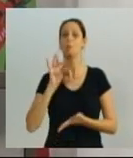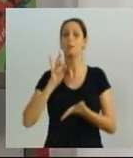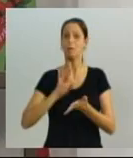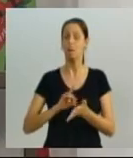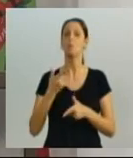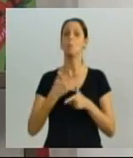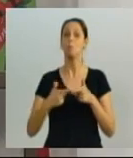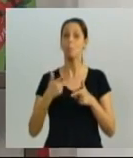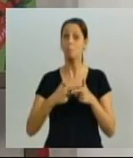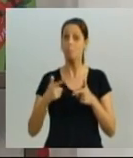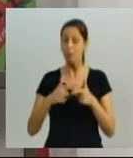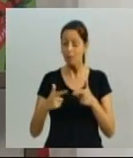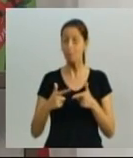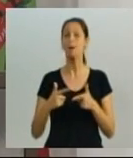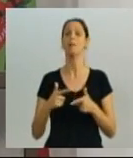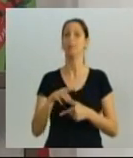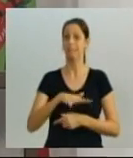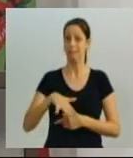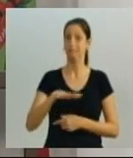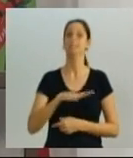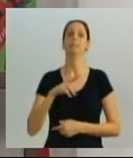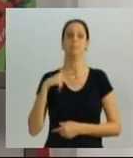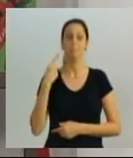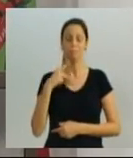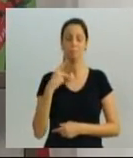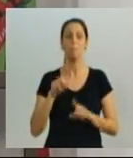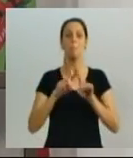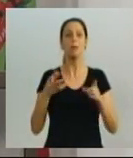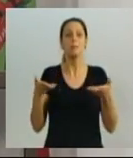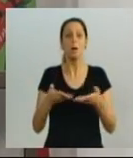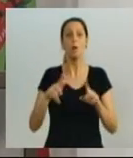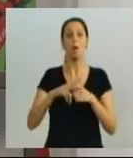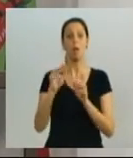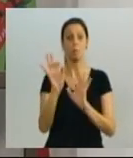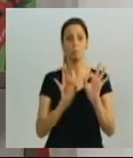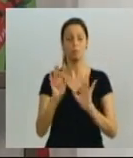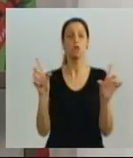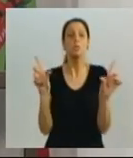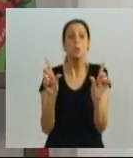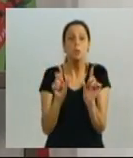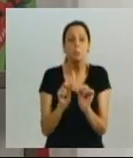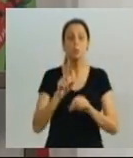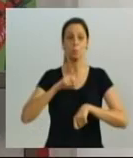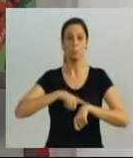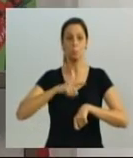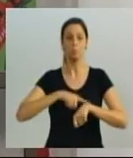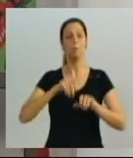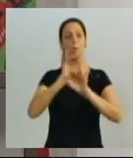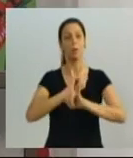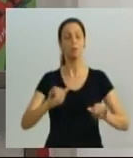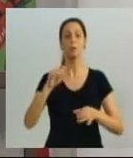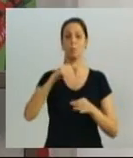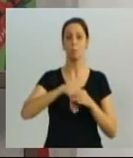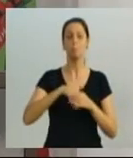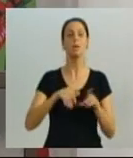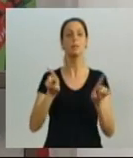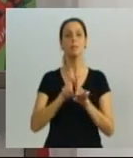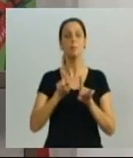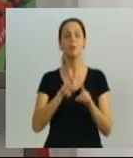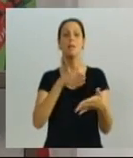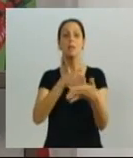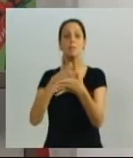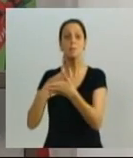significativa. E agora veio a mini-reforma, diminuiu o tempo de campanha e também